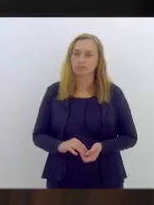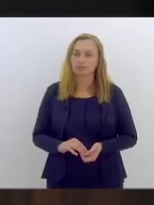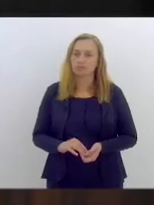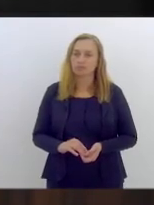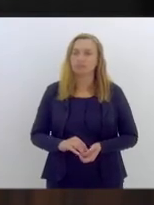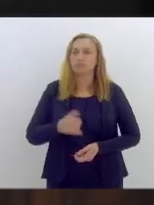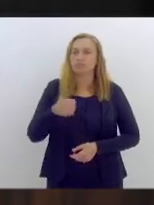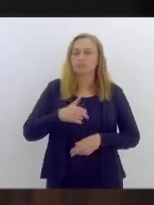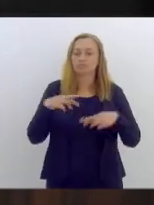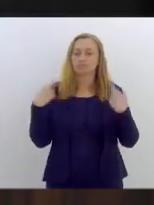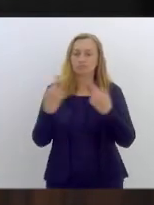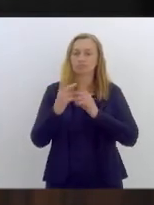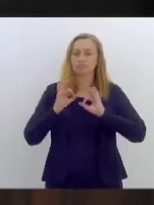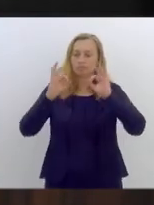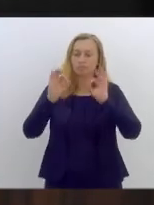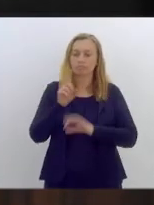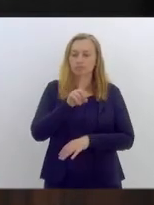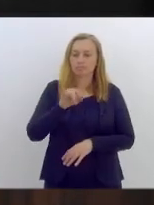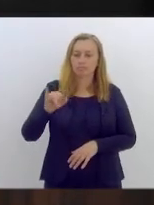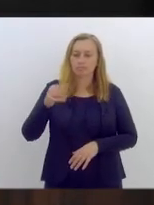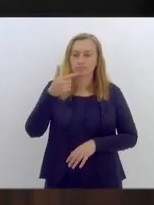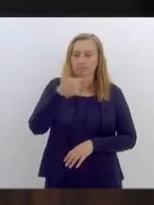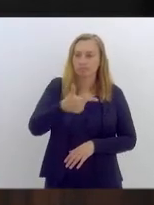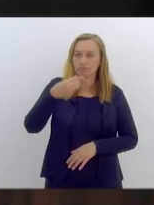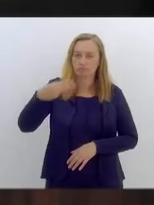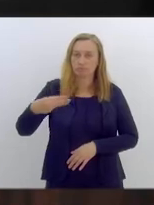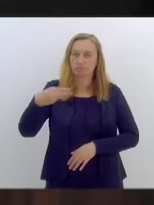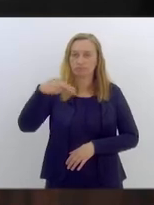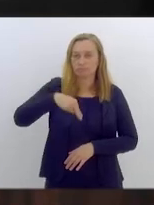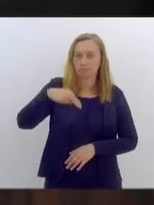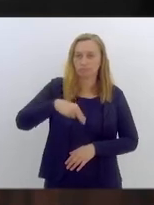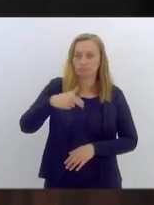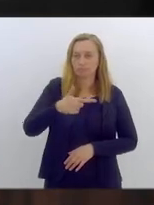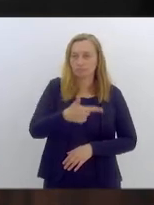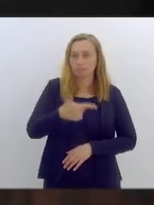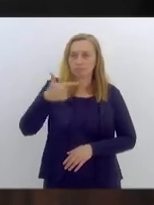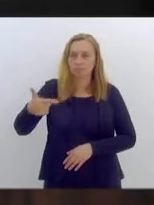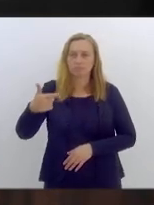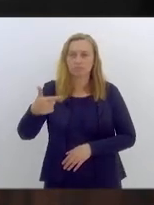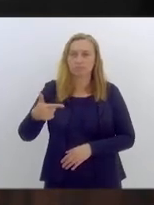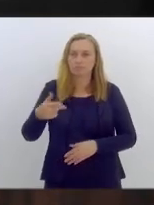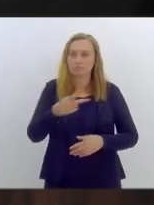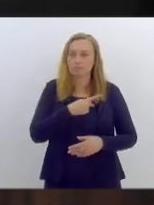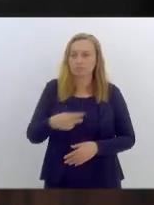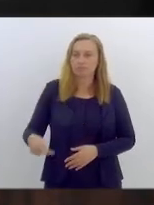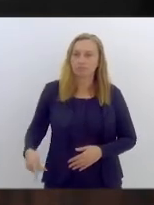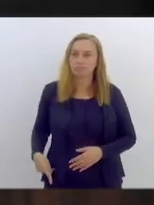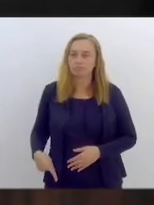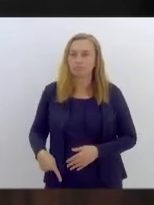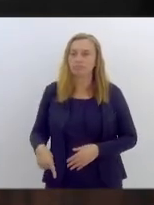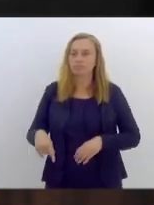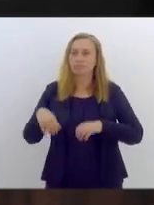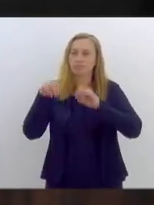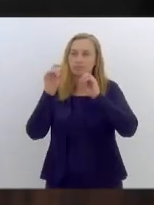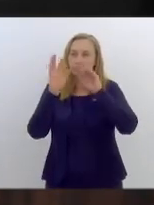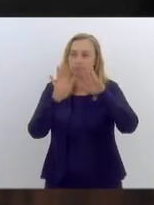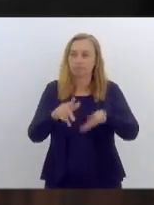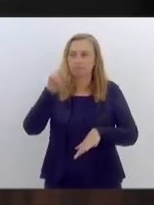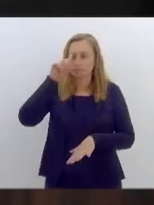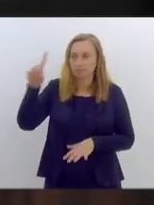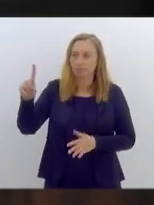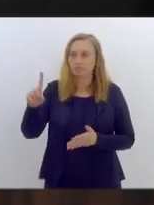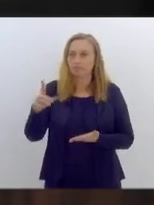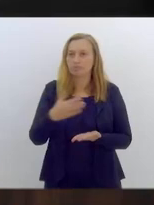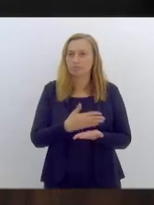Primeira sessão extraordinária do dia 23 de novembro de 2022. A deputada, a presidência, havendo número legal e sob a proteção